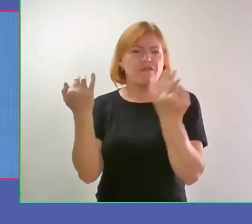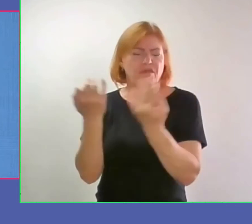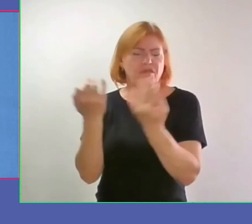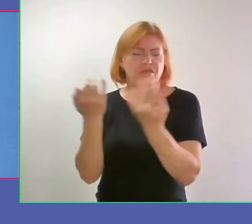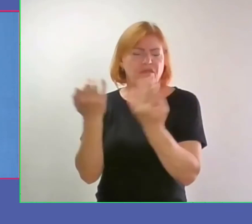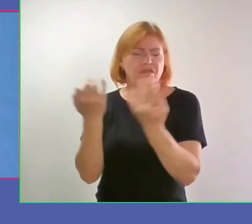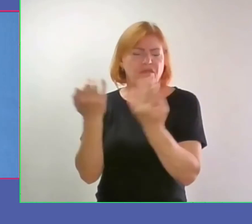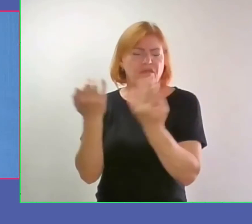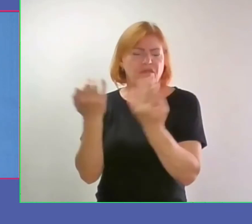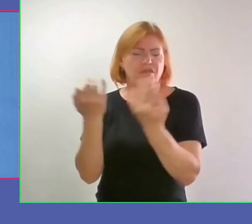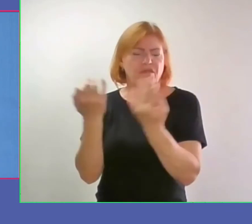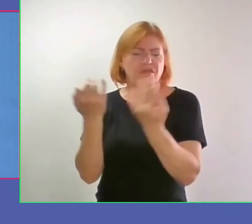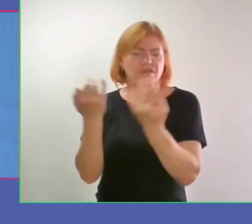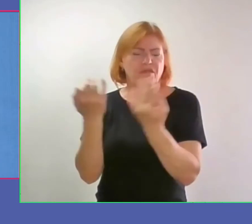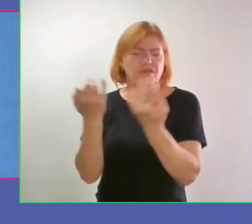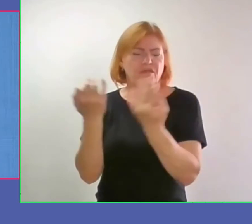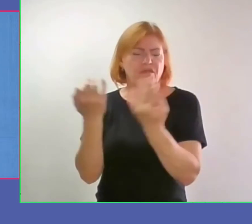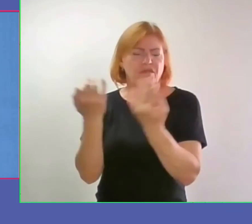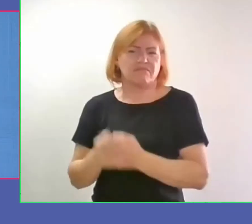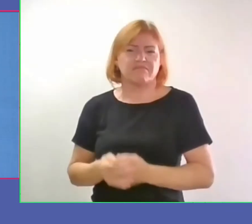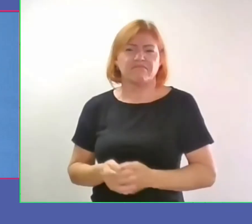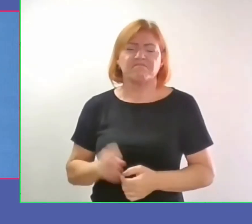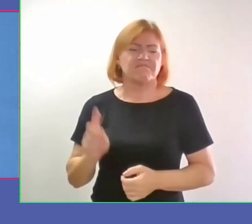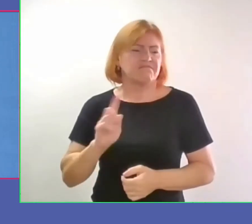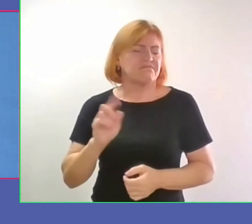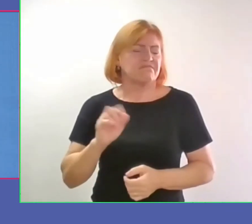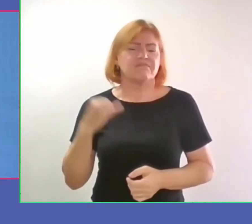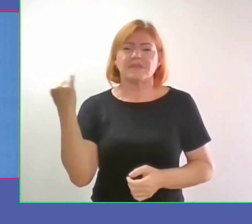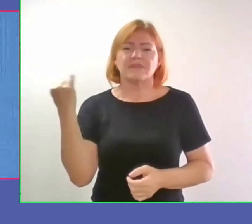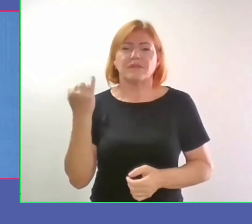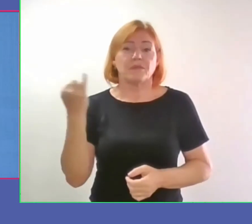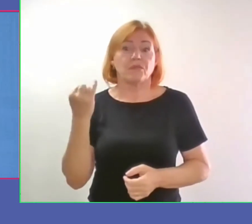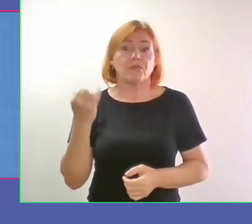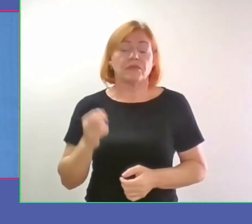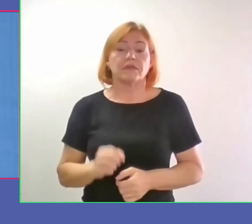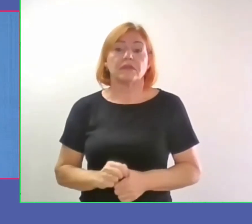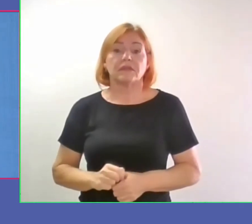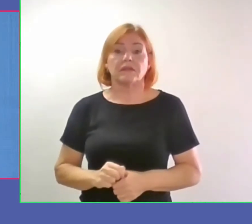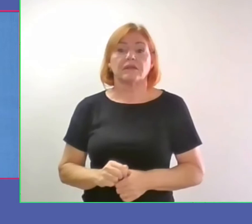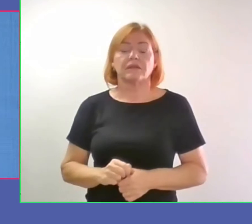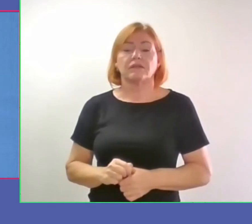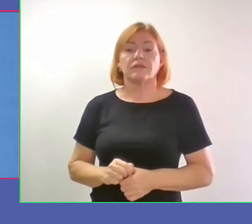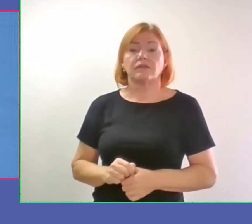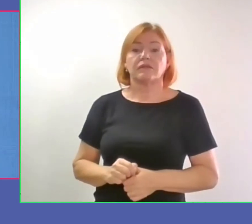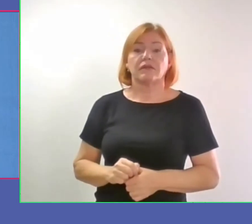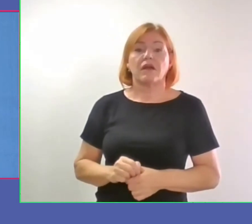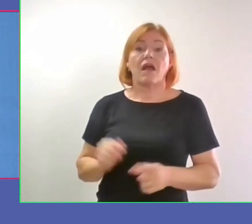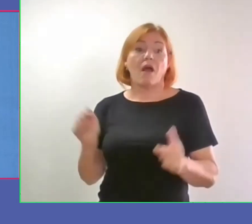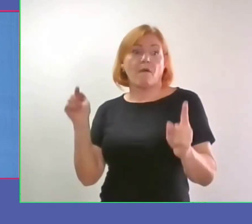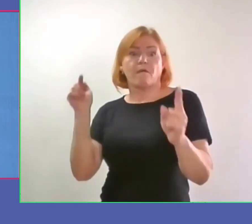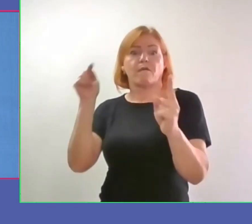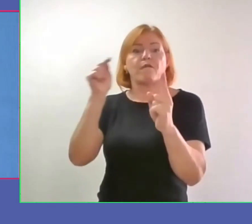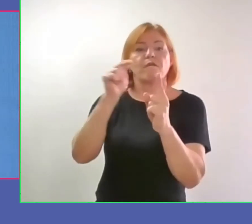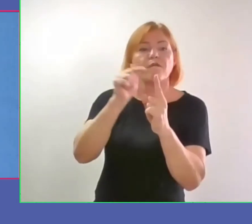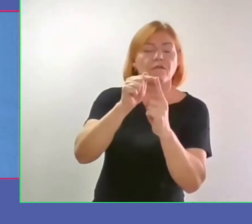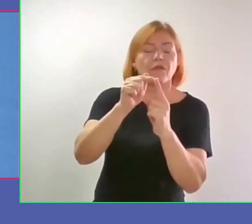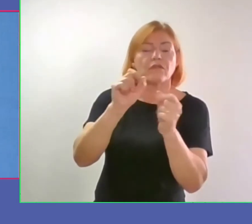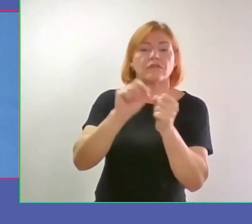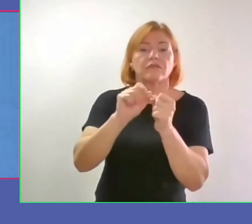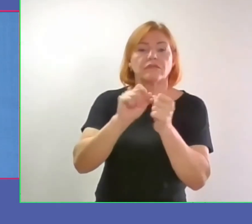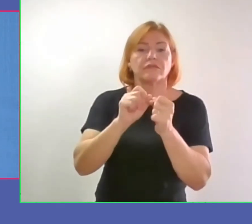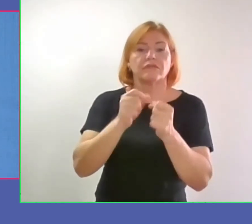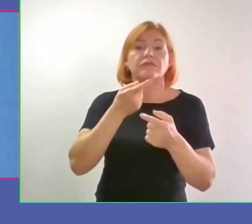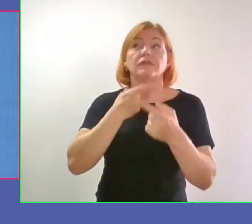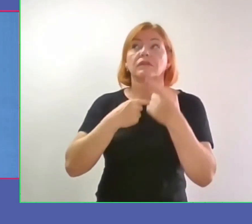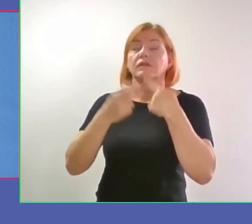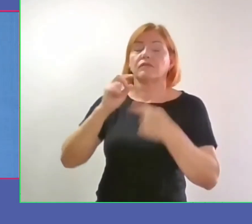é secundário ao foco dele de fazer a vontade de Deus. Portanto, irmãos,